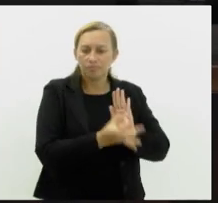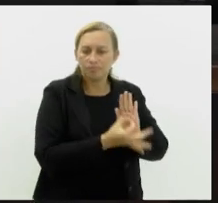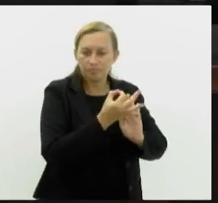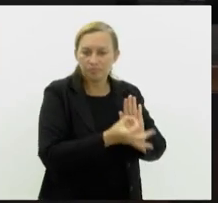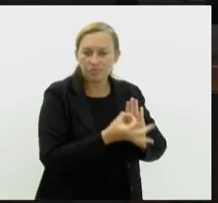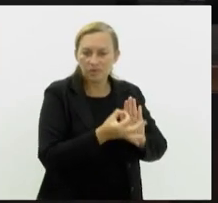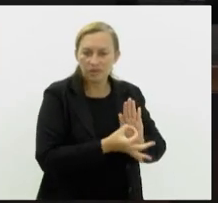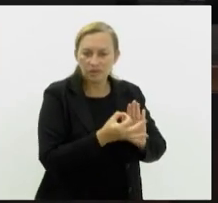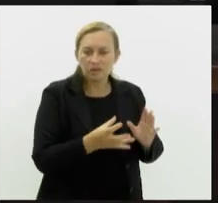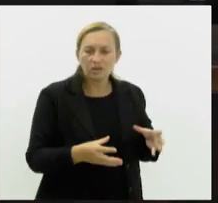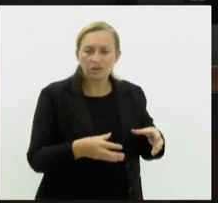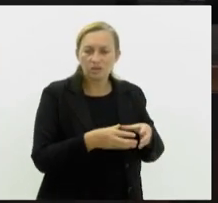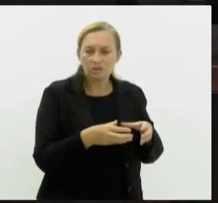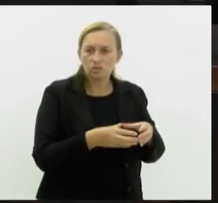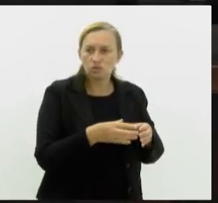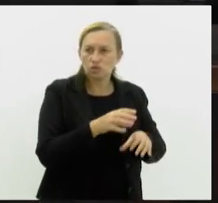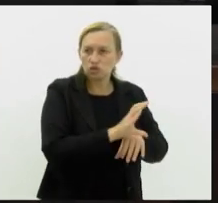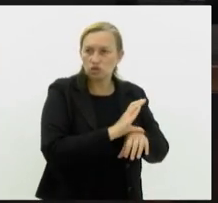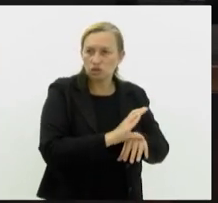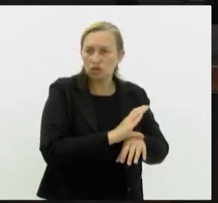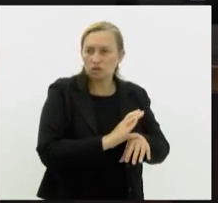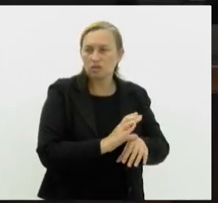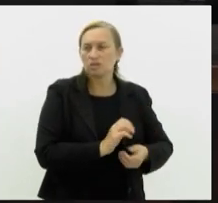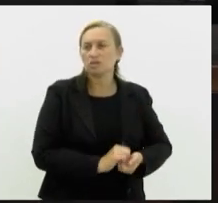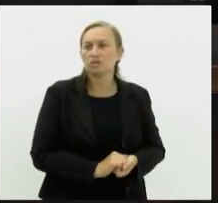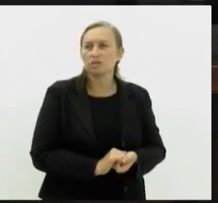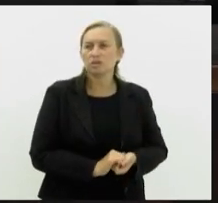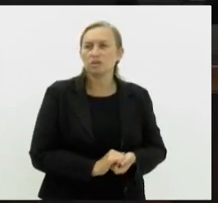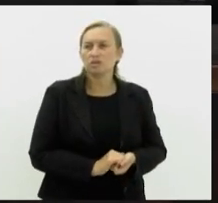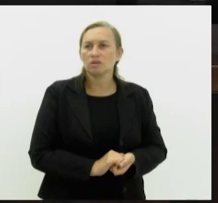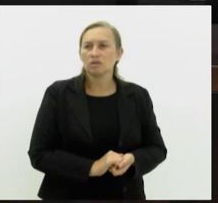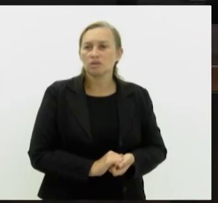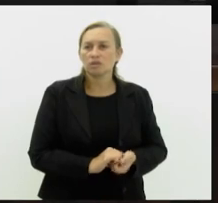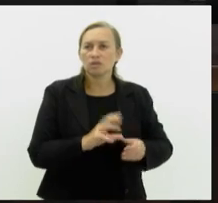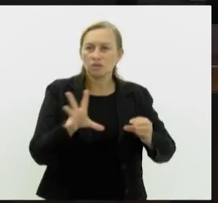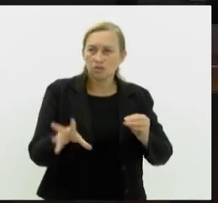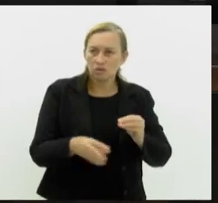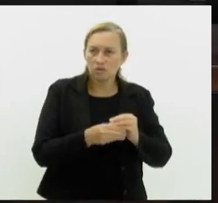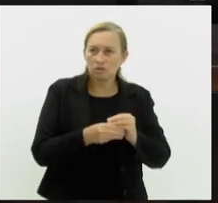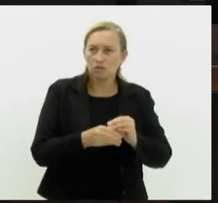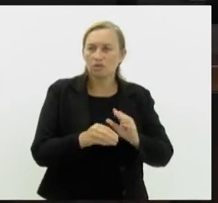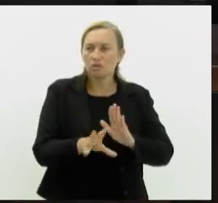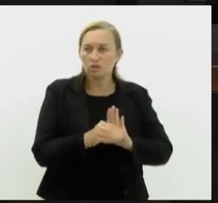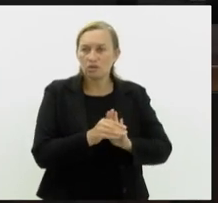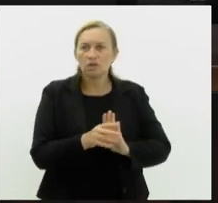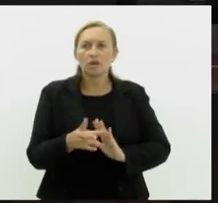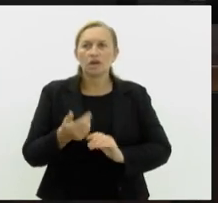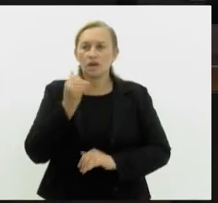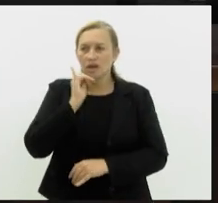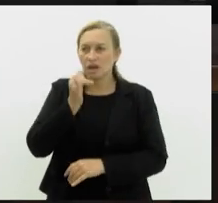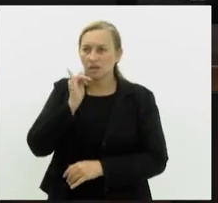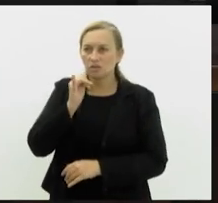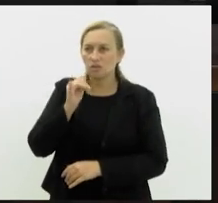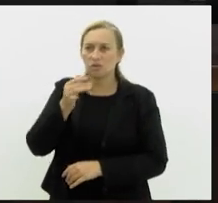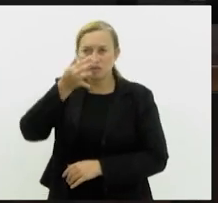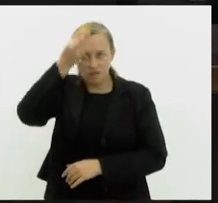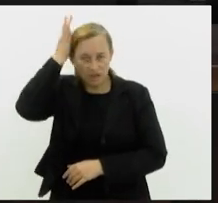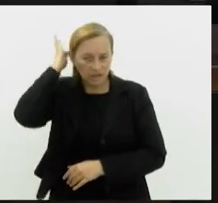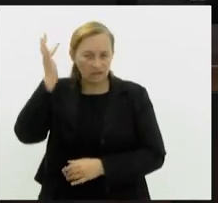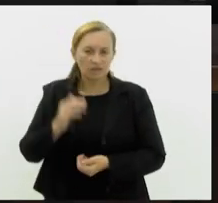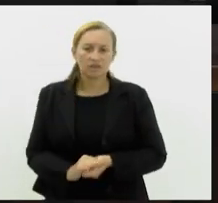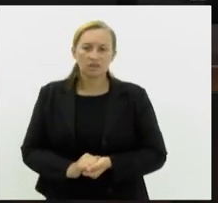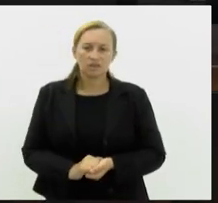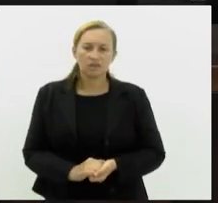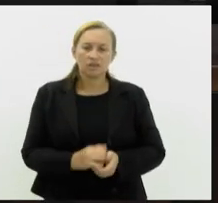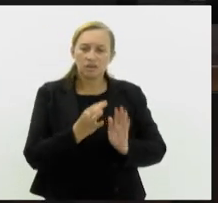Comissão de Constituição e Justiça pela Constituição com emendas. Relator, deputado Fred Pacheco.